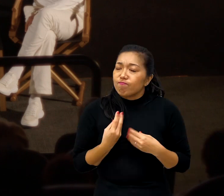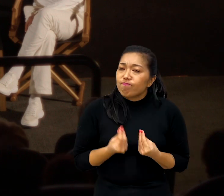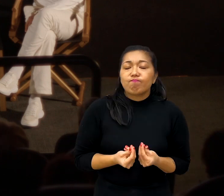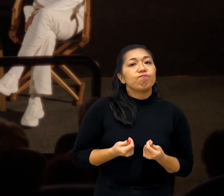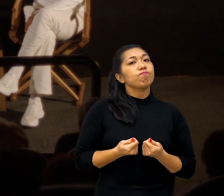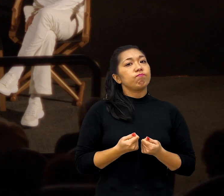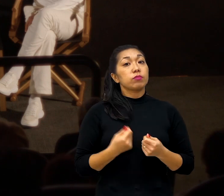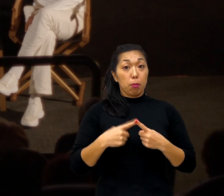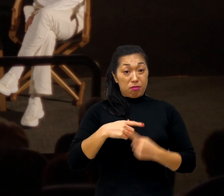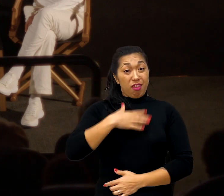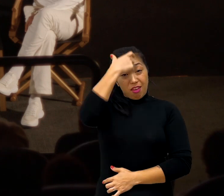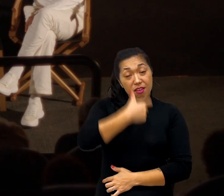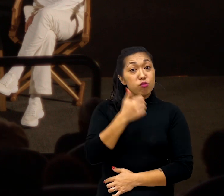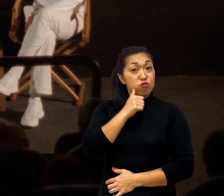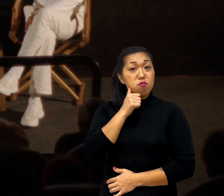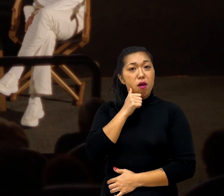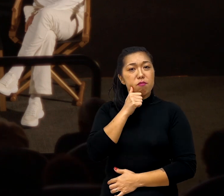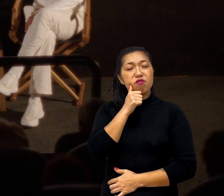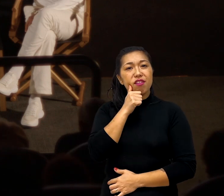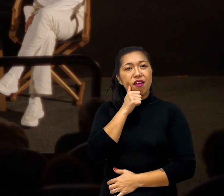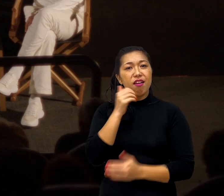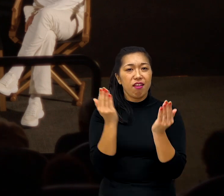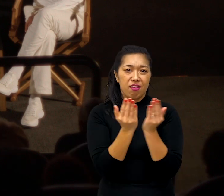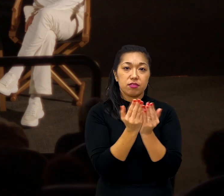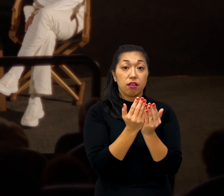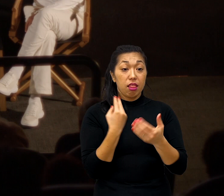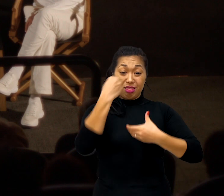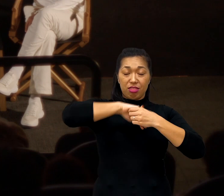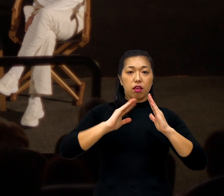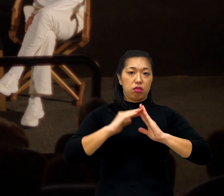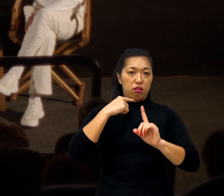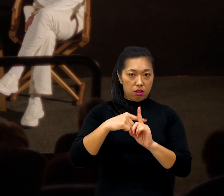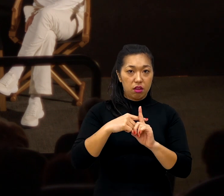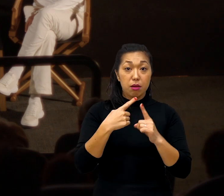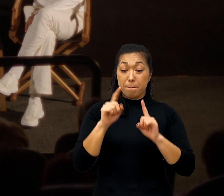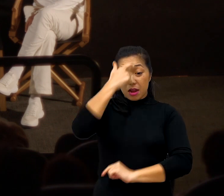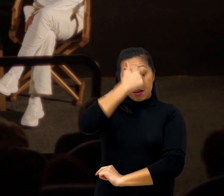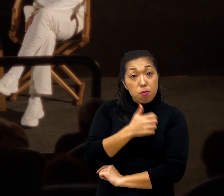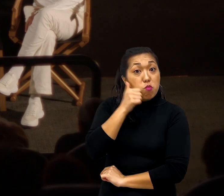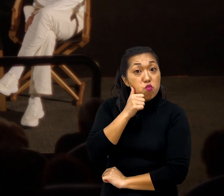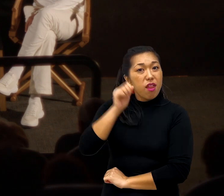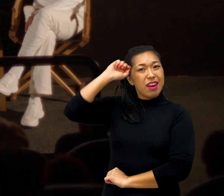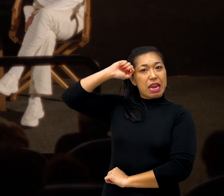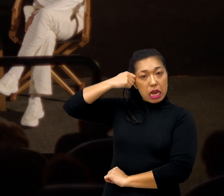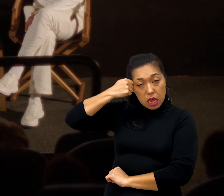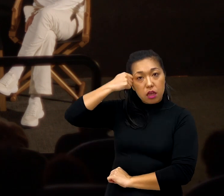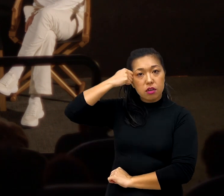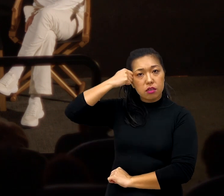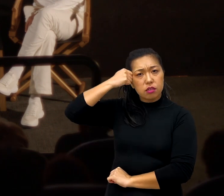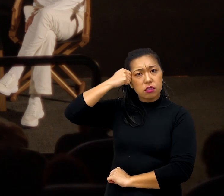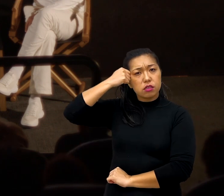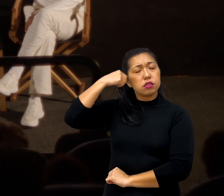isso, porque eu sou uma mulher cristã, eu estou dentro do ambiente da igreja, mas, enquanto mulher negra, que aprendeu a desenvolver um